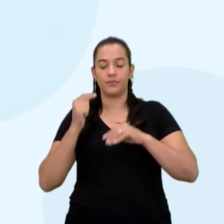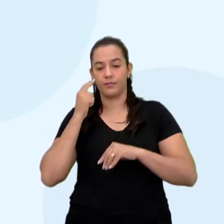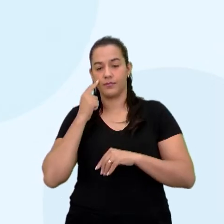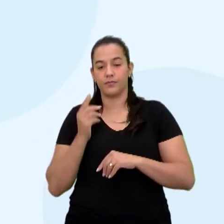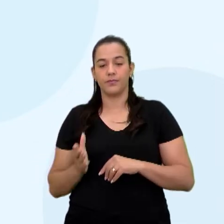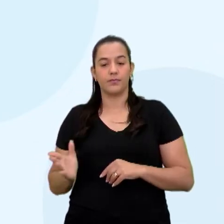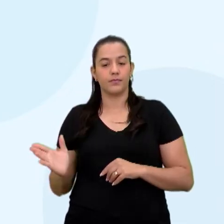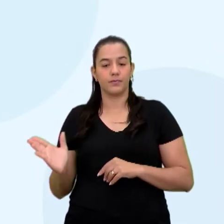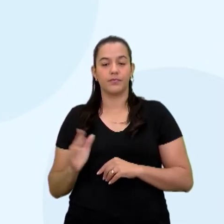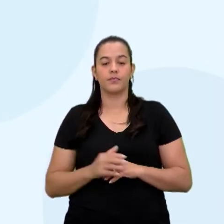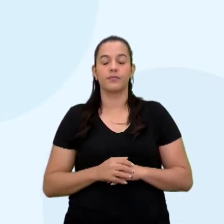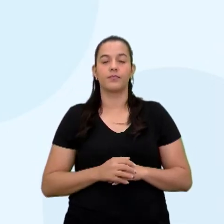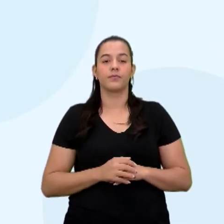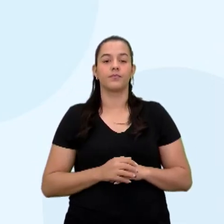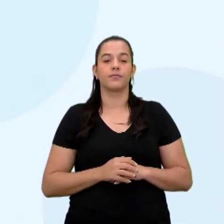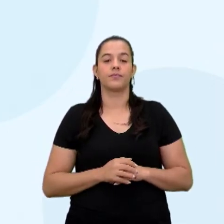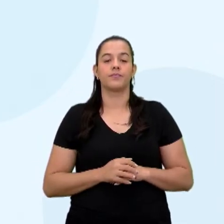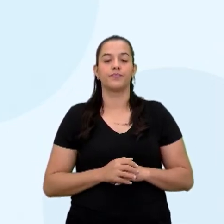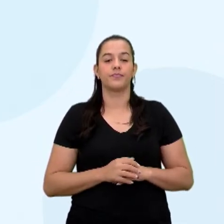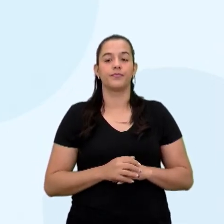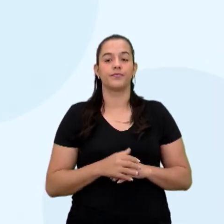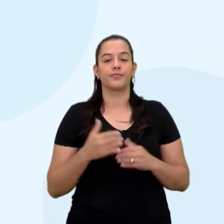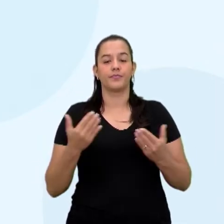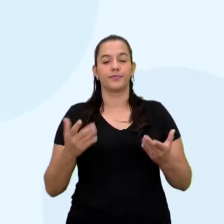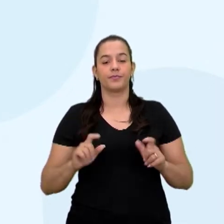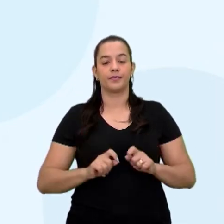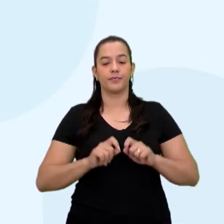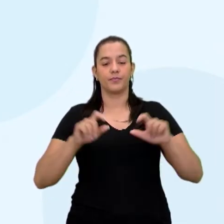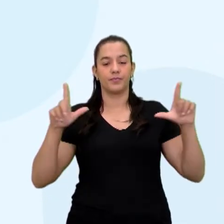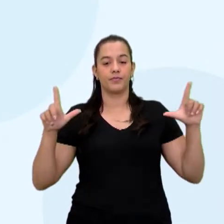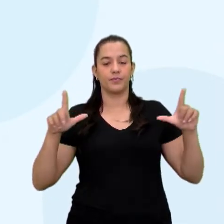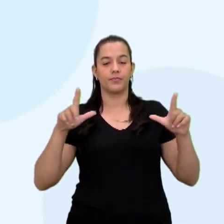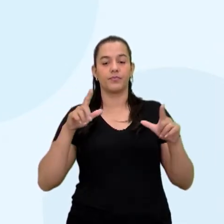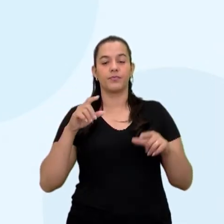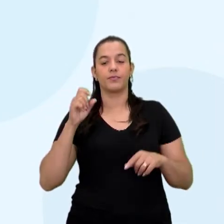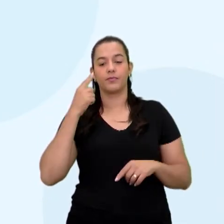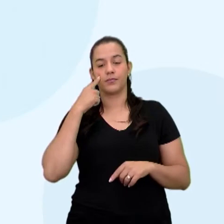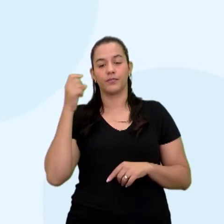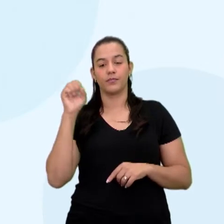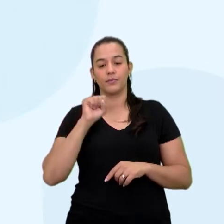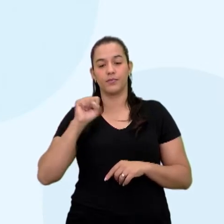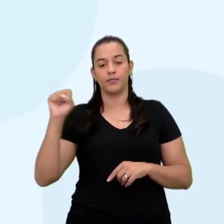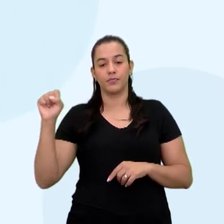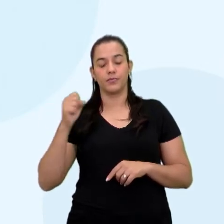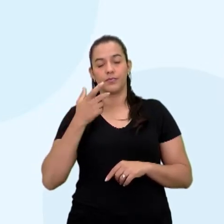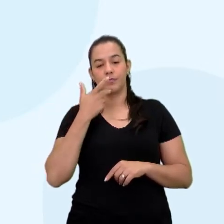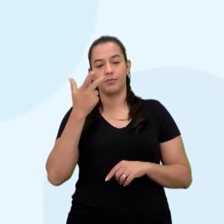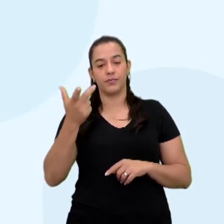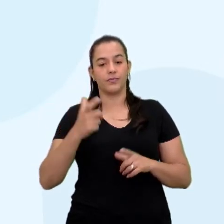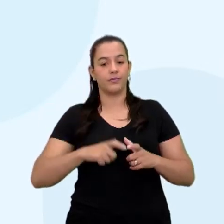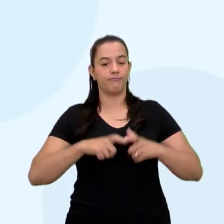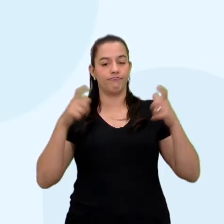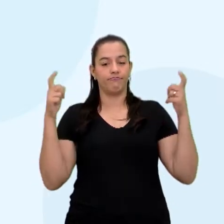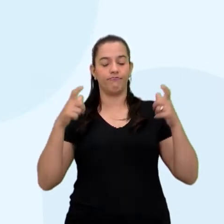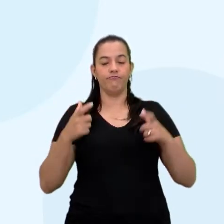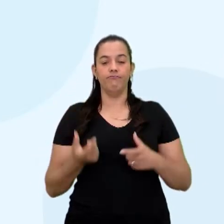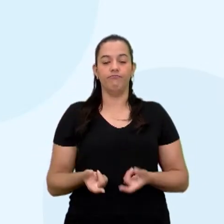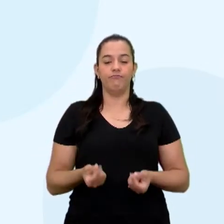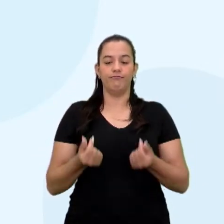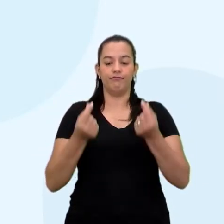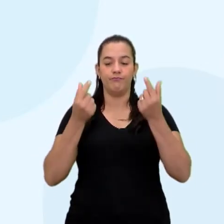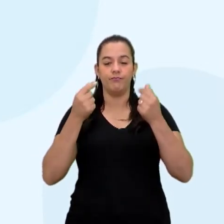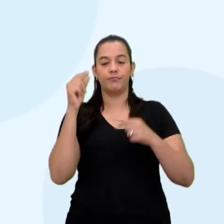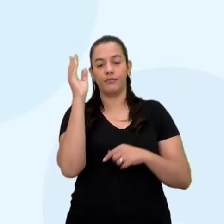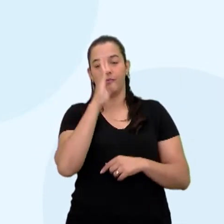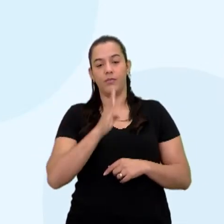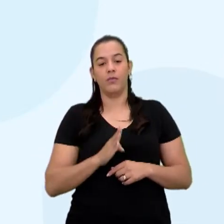48.144 reais em 2020. E aí dá um destaque aí para a região Sudeste, né? Por isso que eu falei, a região mais rica aí, né, do